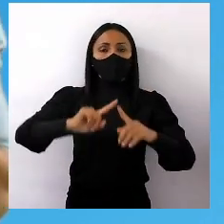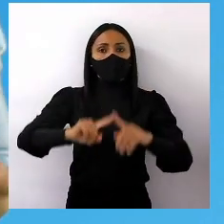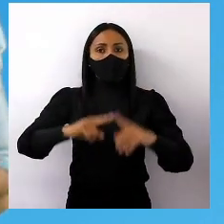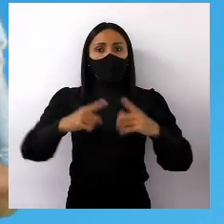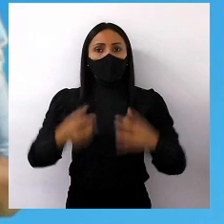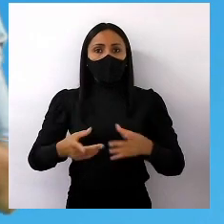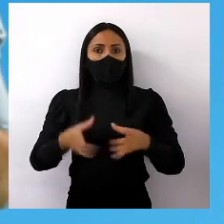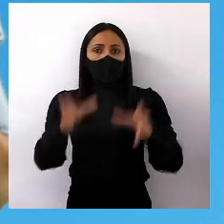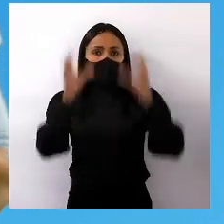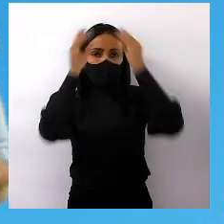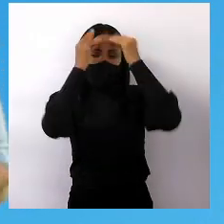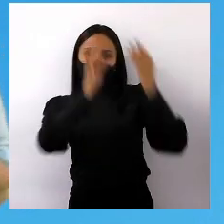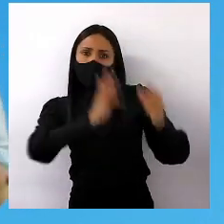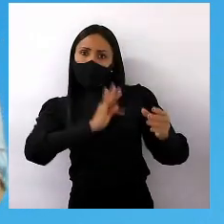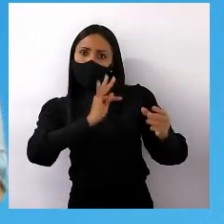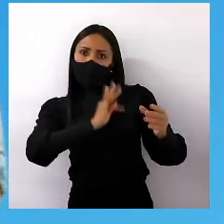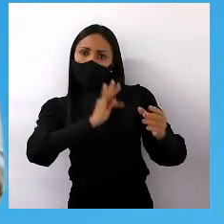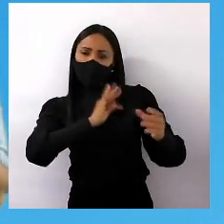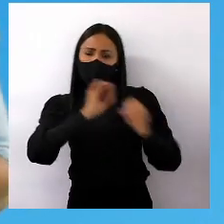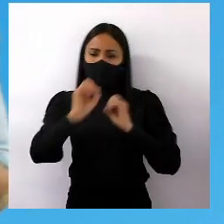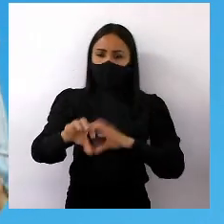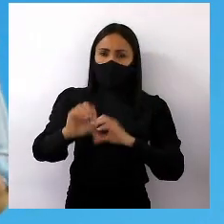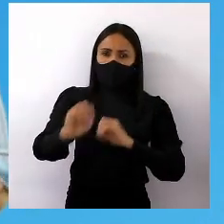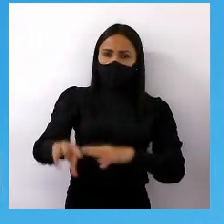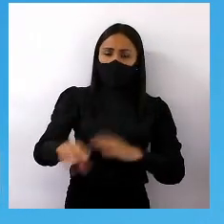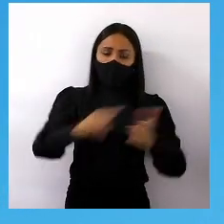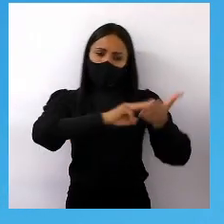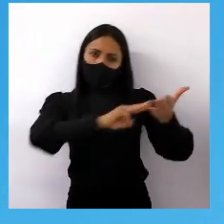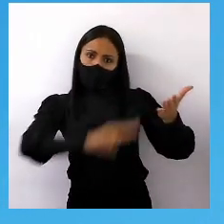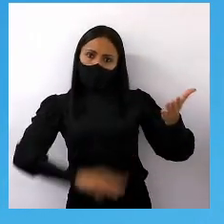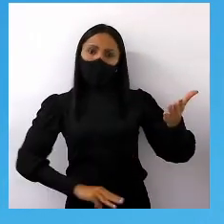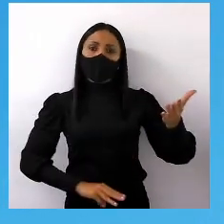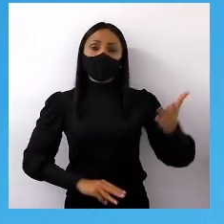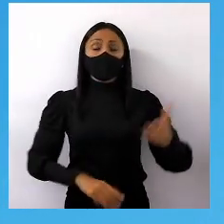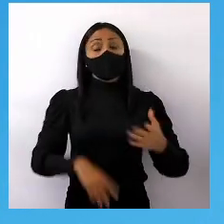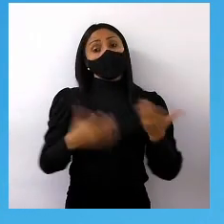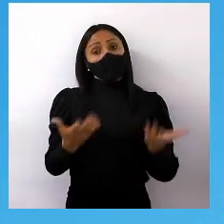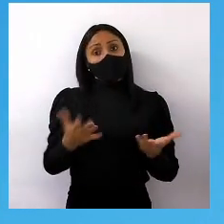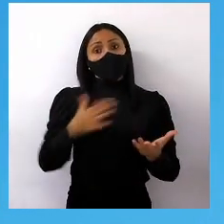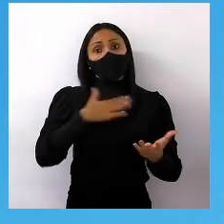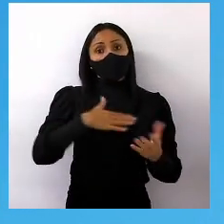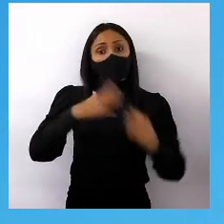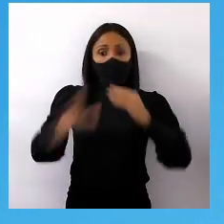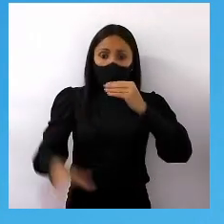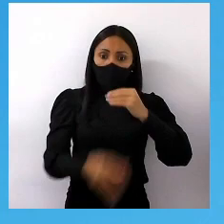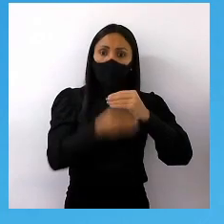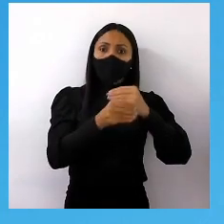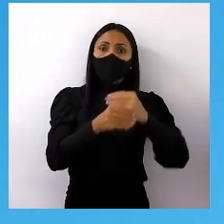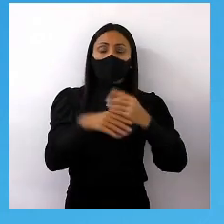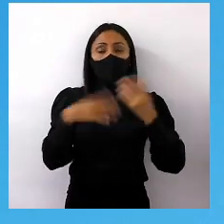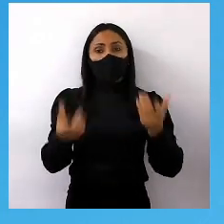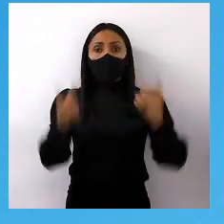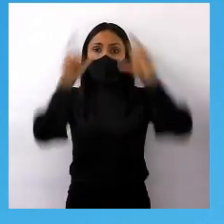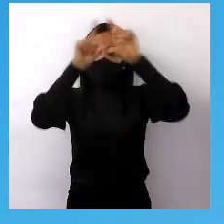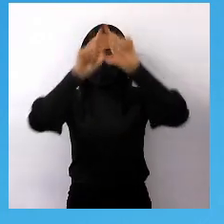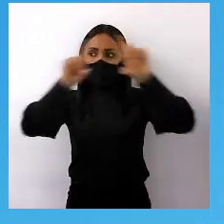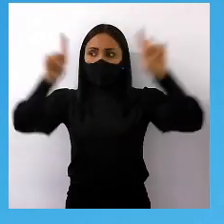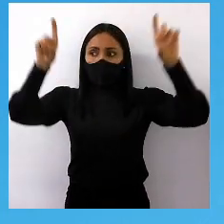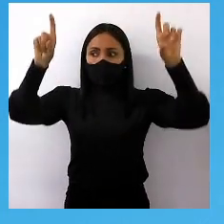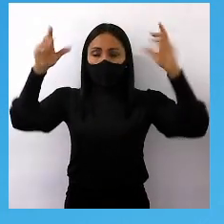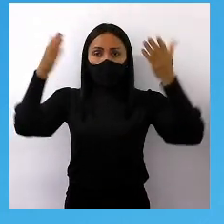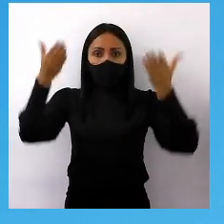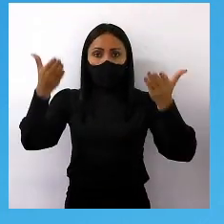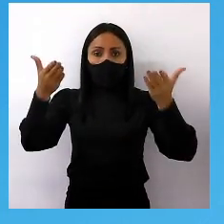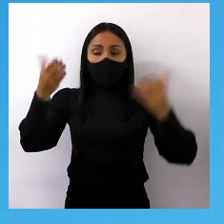de técnica, né, de método. Então, eu só gostaria de complementar a seguinte questão. Essa frase dele, esse